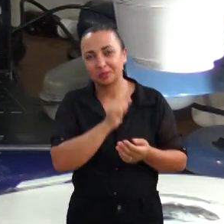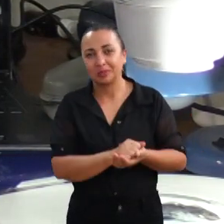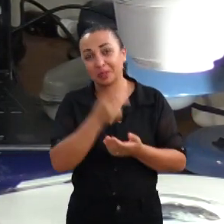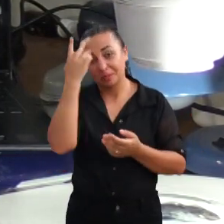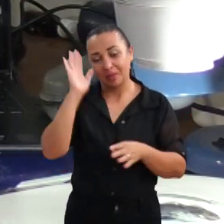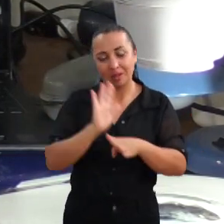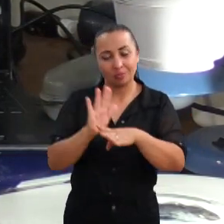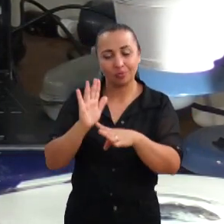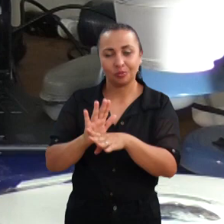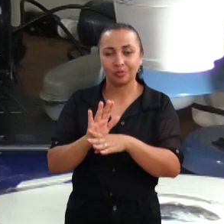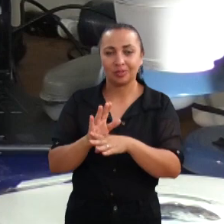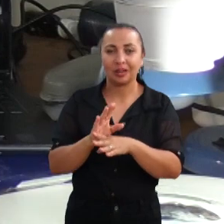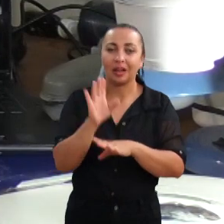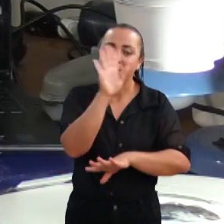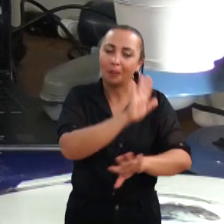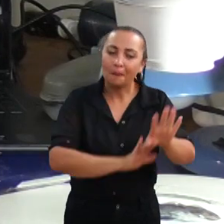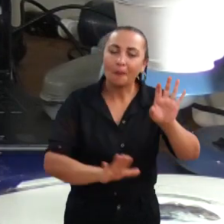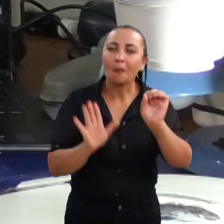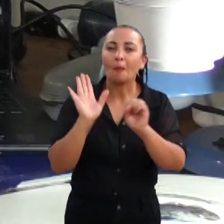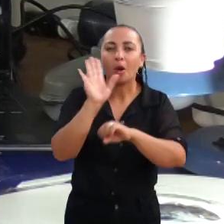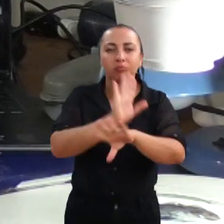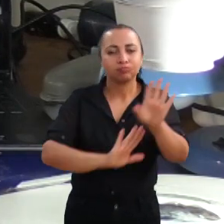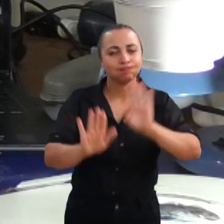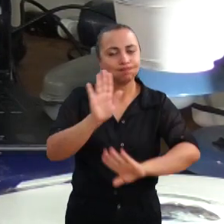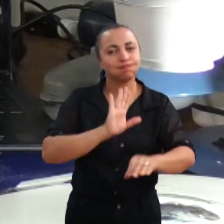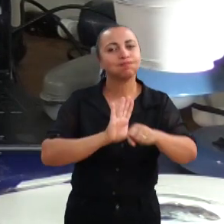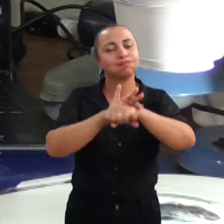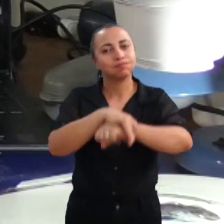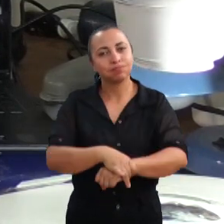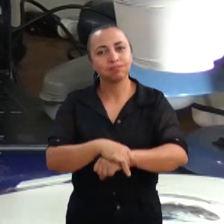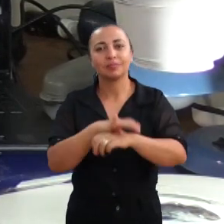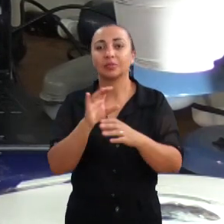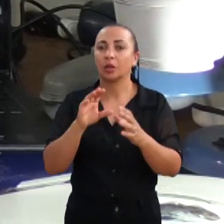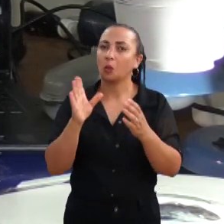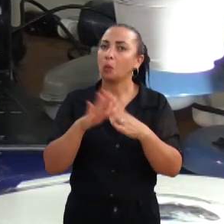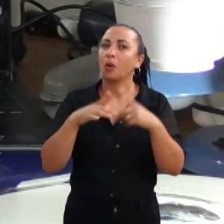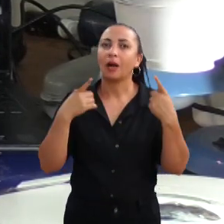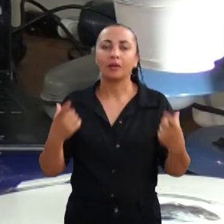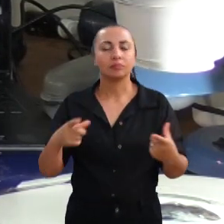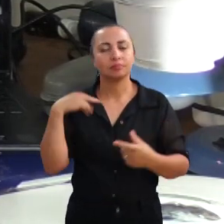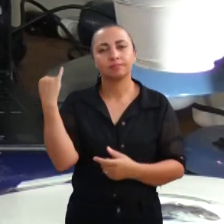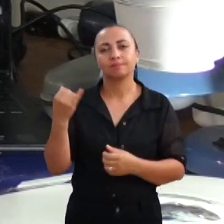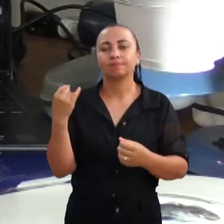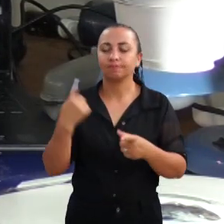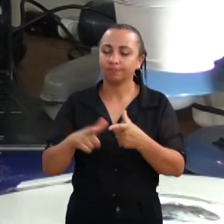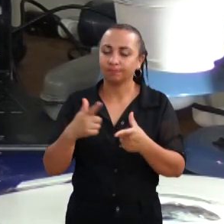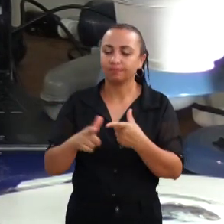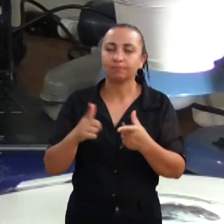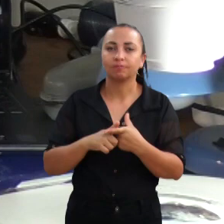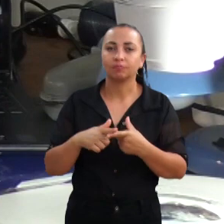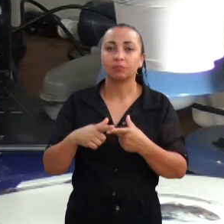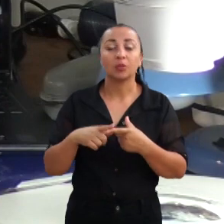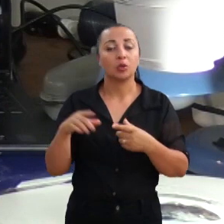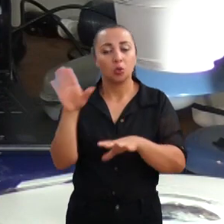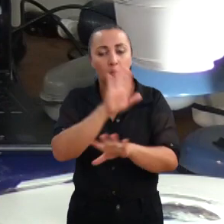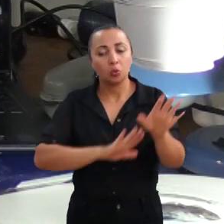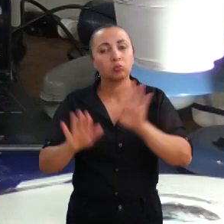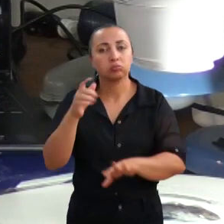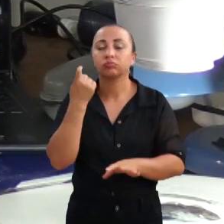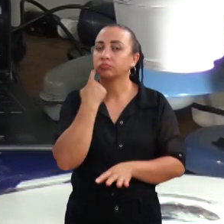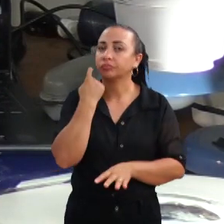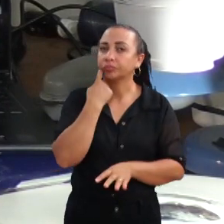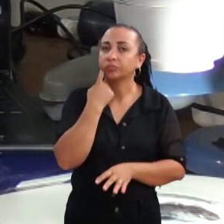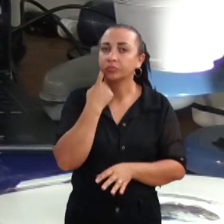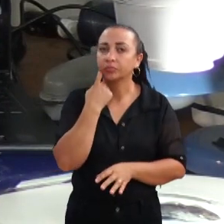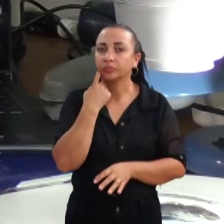espécies. Então, a gente, para ajudar na conservação dessas espécies, que a gente sabe que um dos grandes problemas na conservação